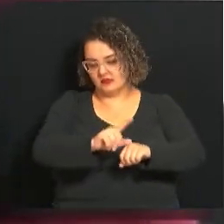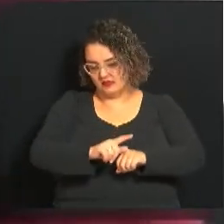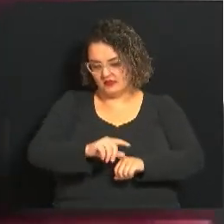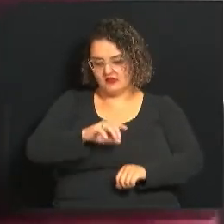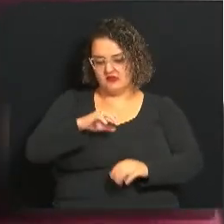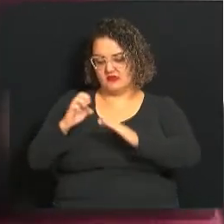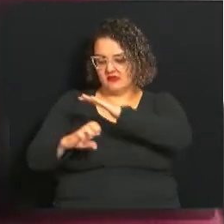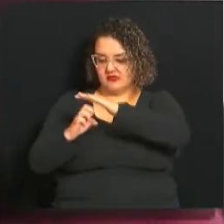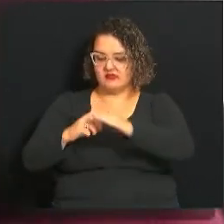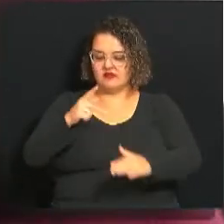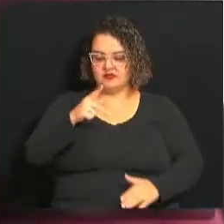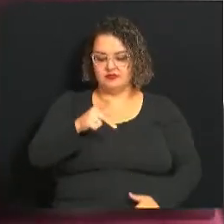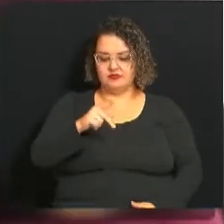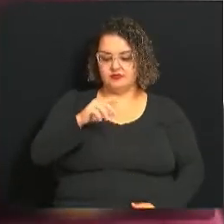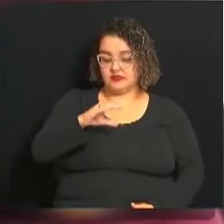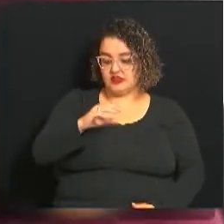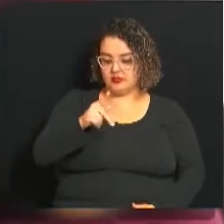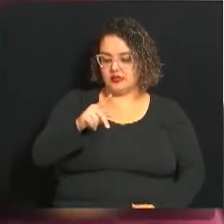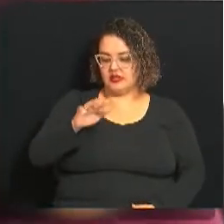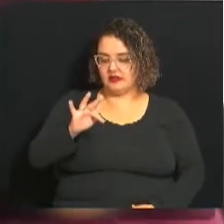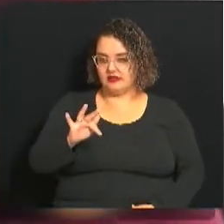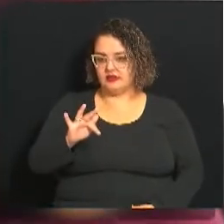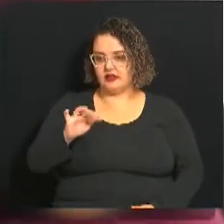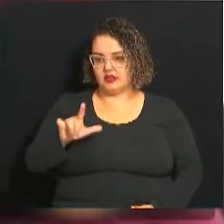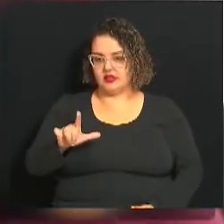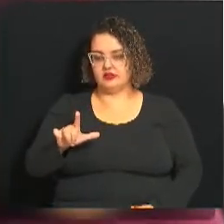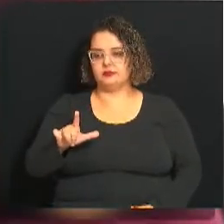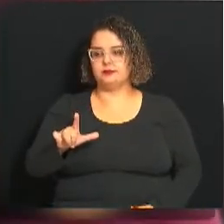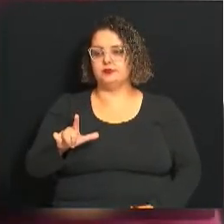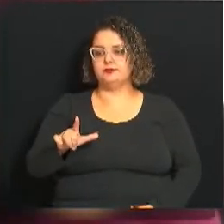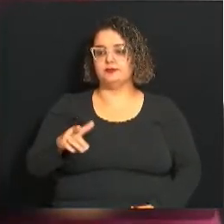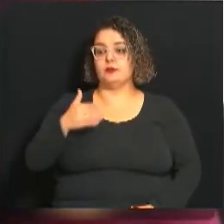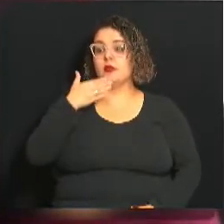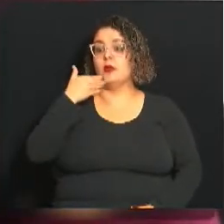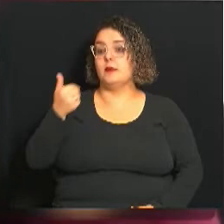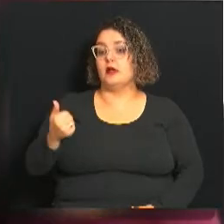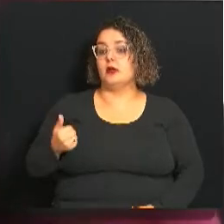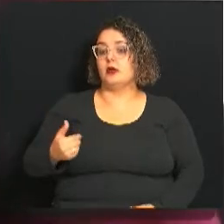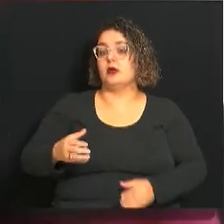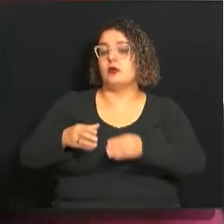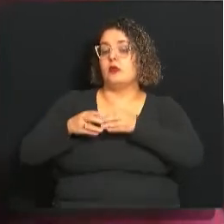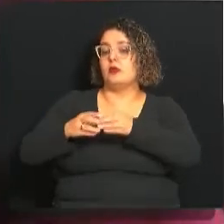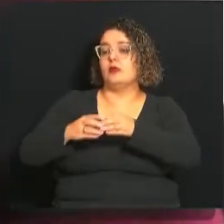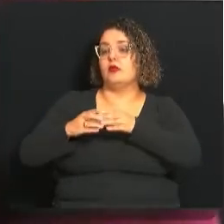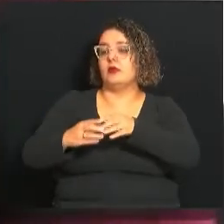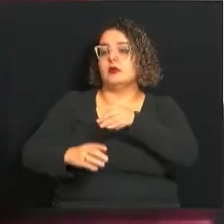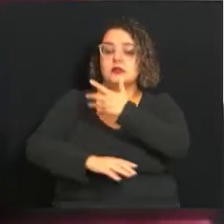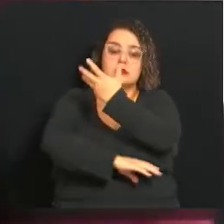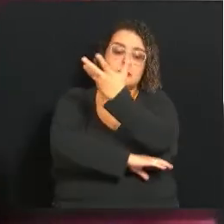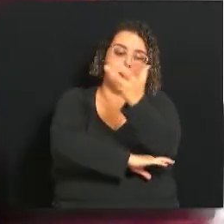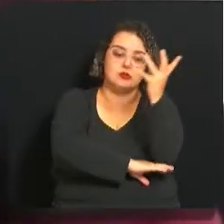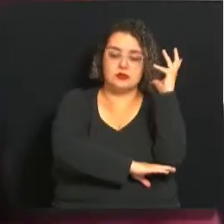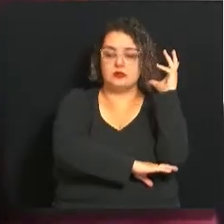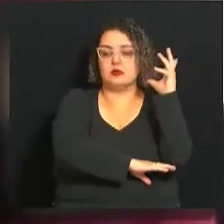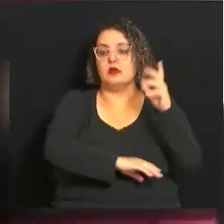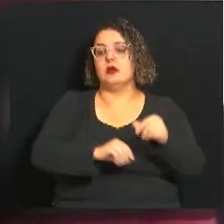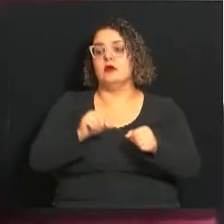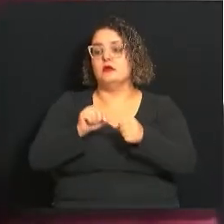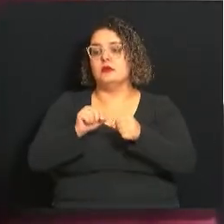Pedro Diaro. Nós temos, para a melhor convivência com a arborização, nós realizamos